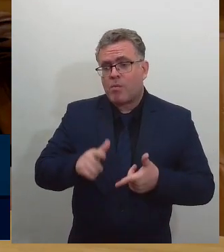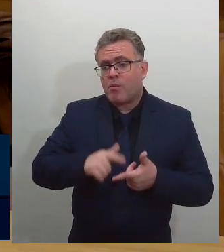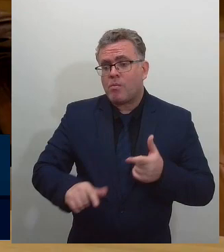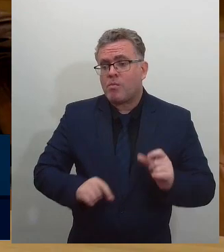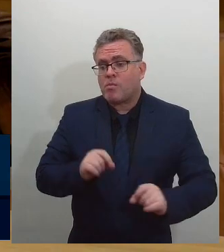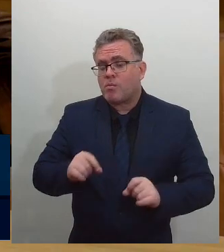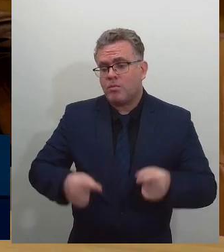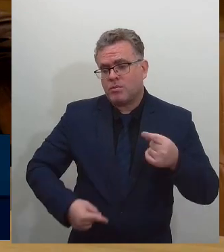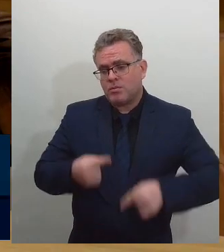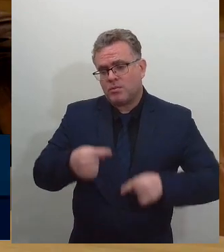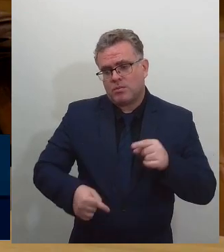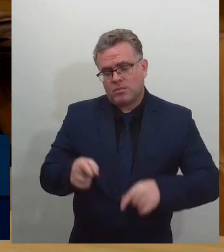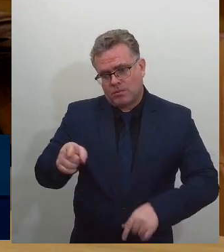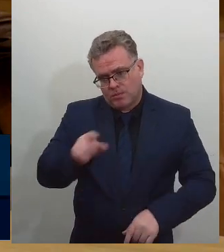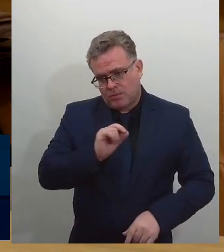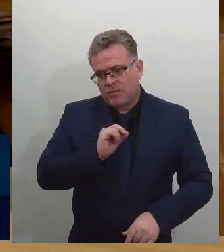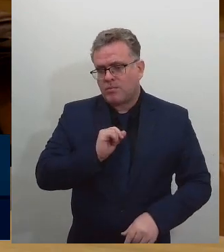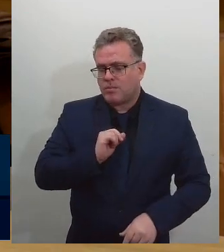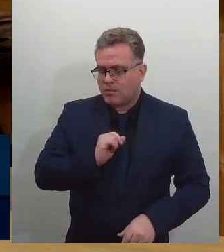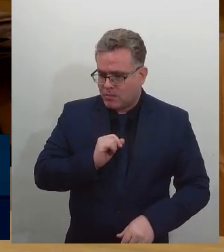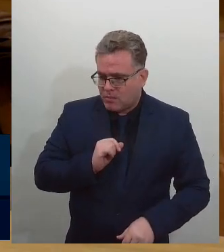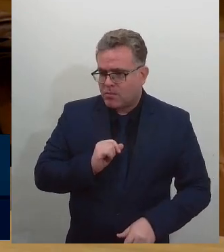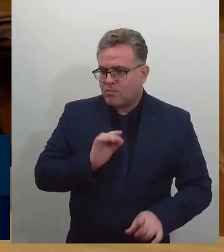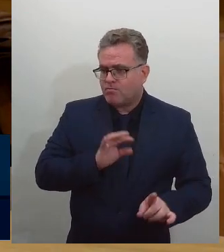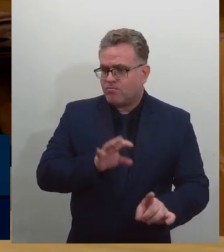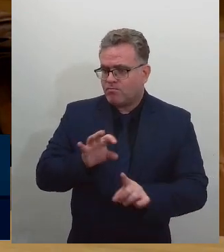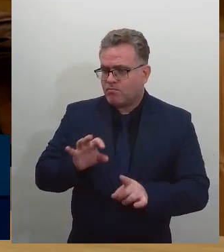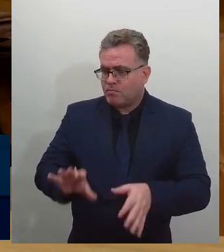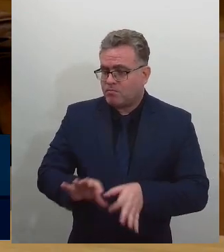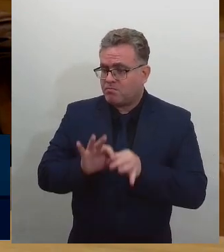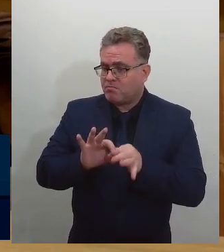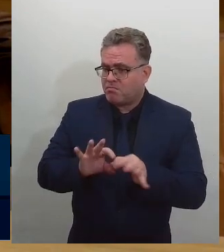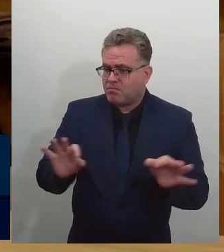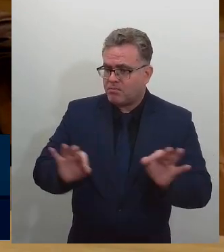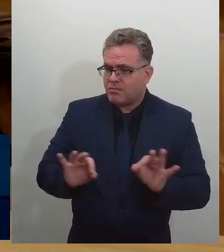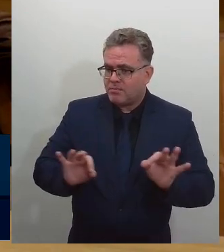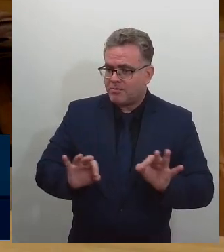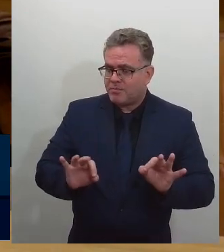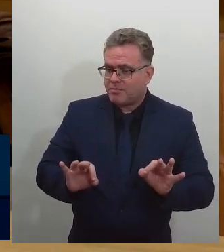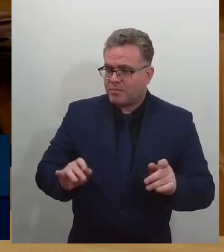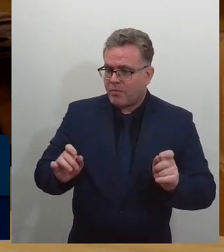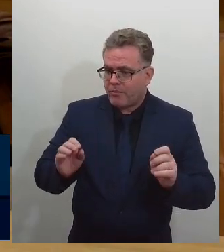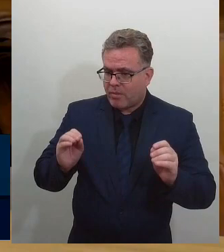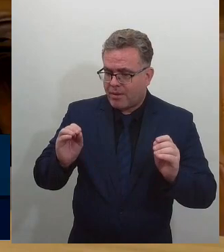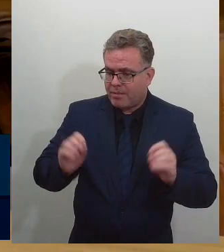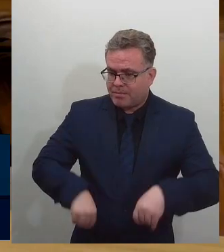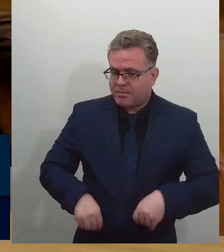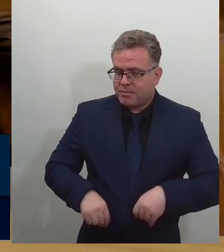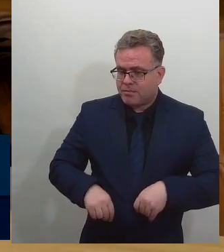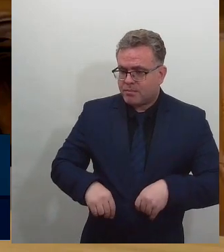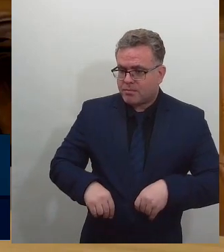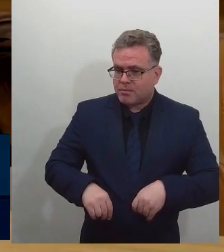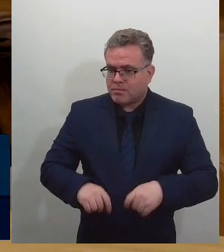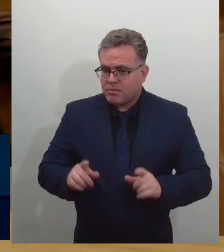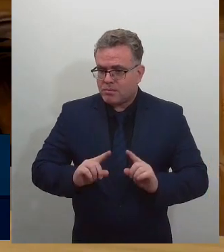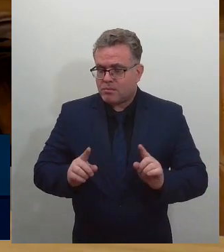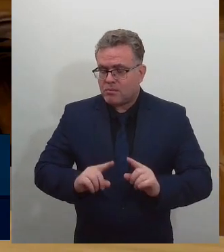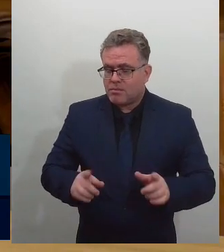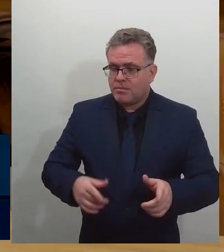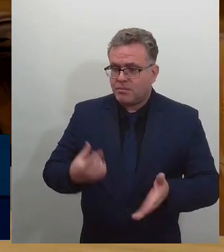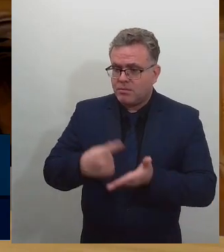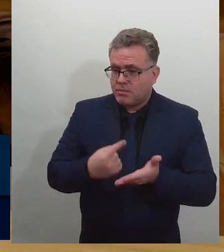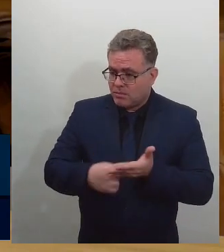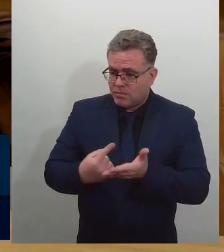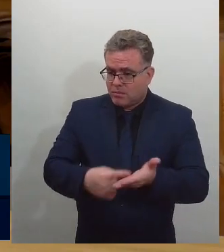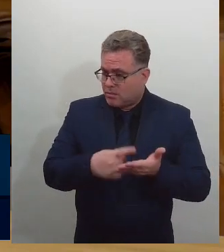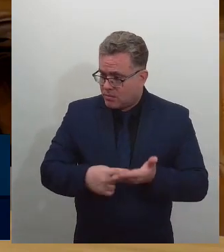região, que não se une, a política não se une para vir buscar, para vir correr atrás, para unir